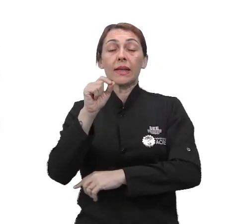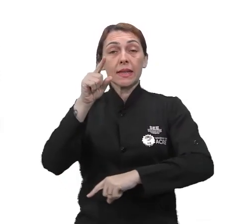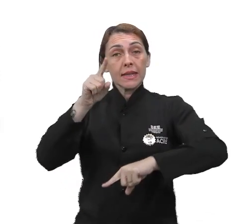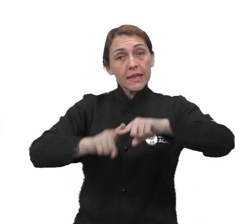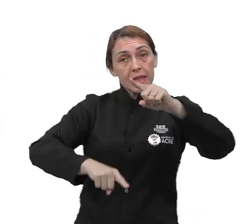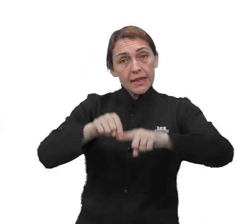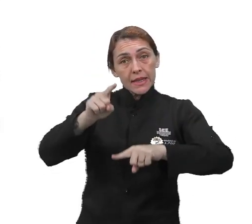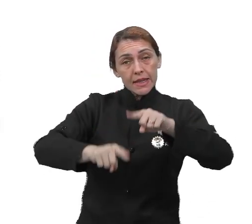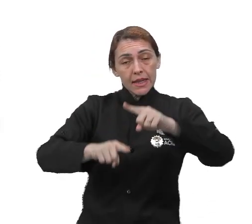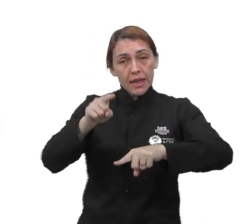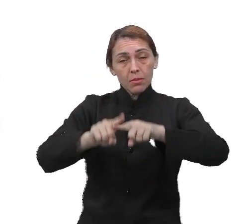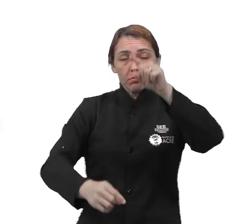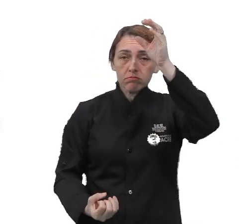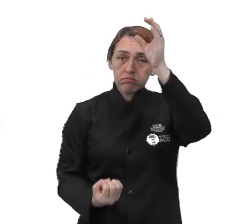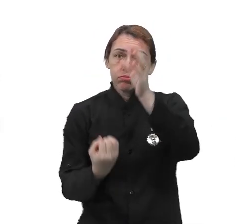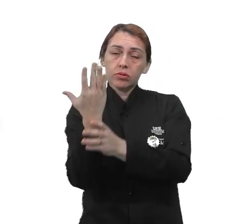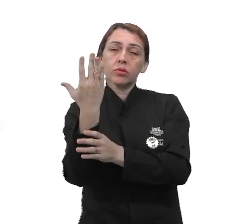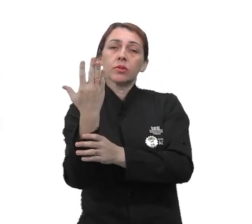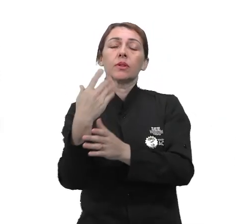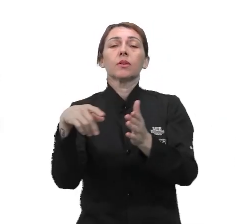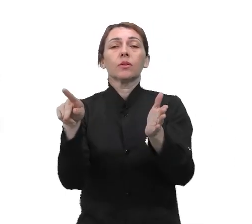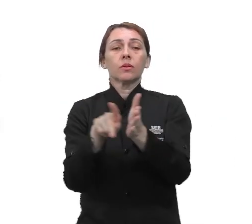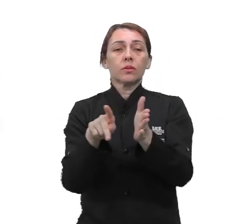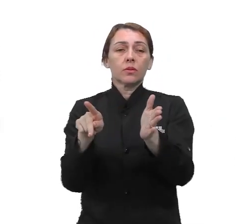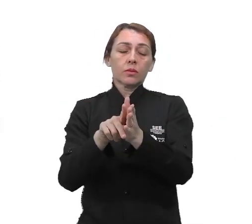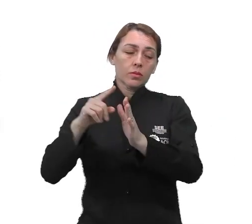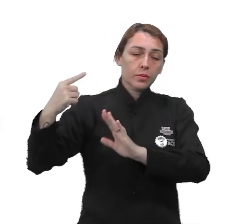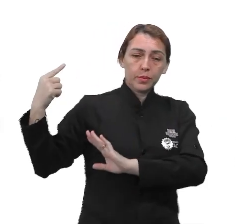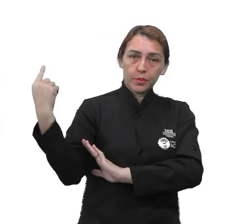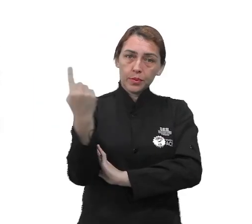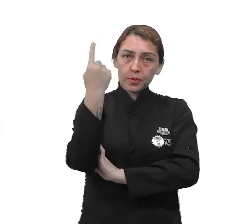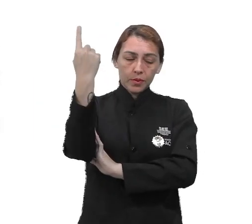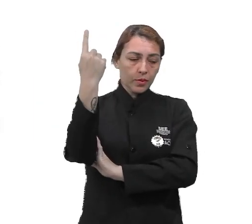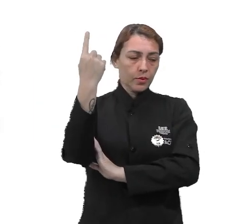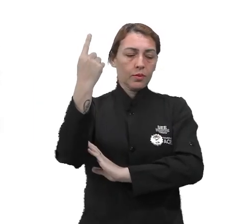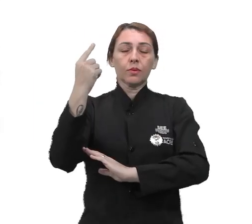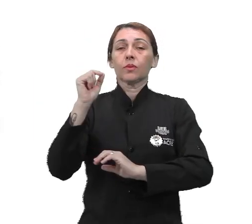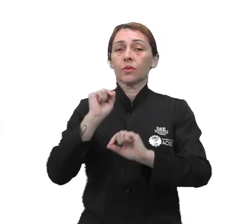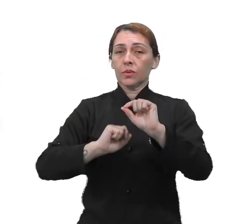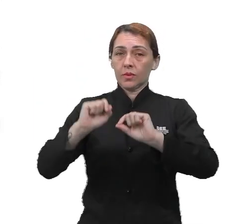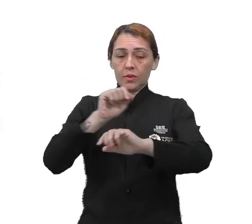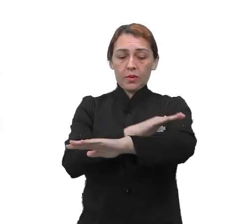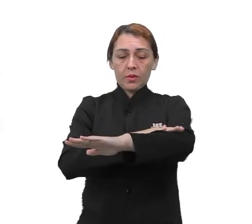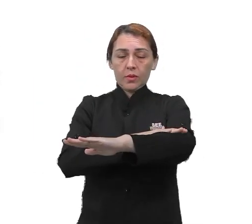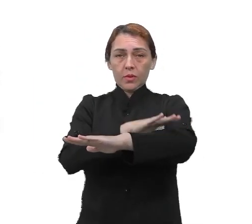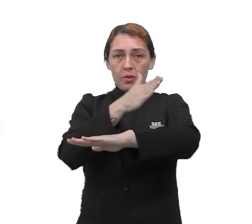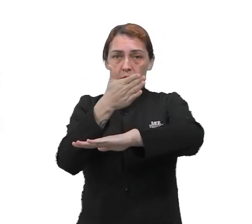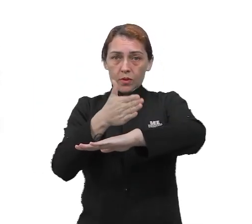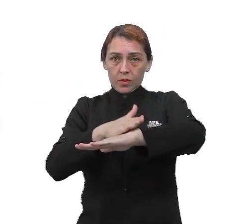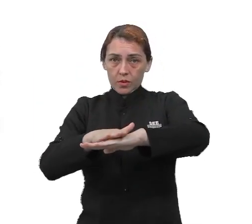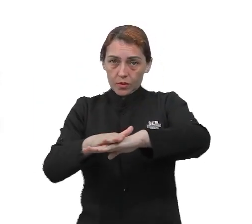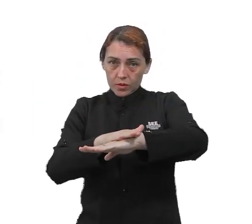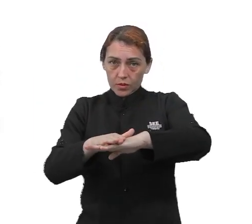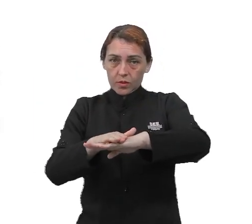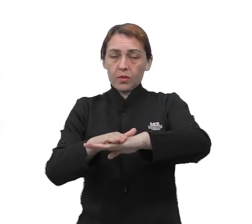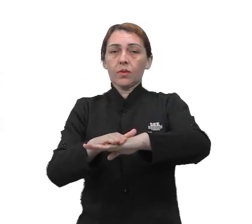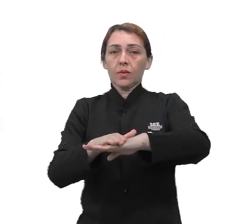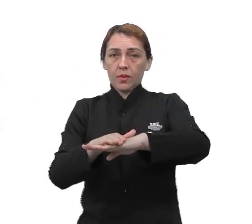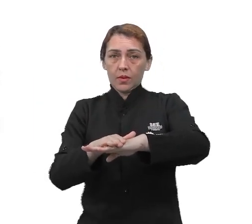elementos, né, que são erodidos das partes mais elevadas, ou seja, dos planaltos, né? Então, os planaltos,